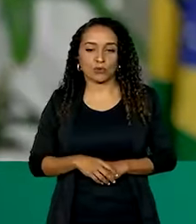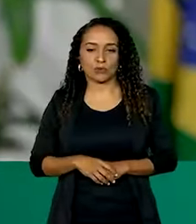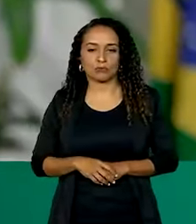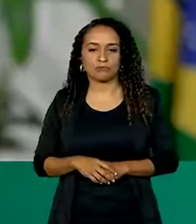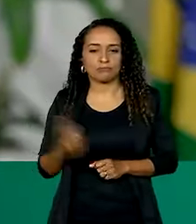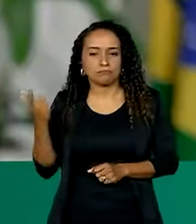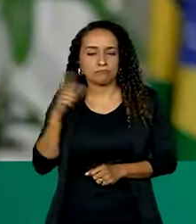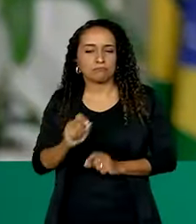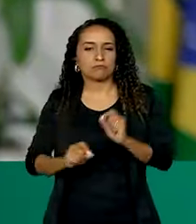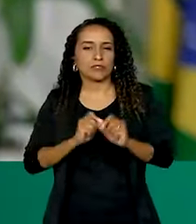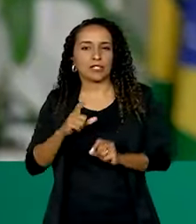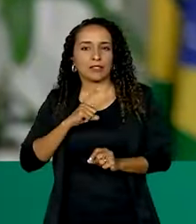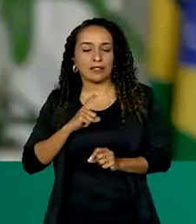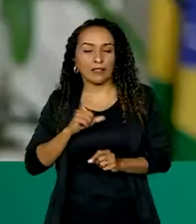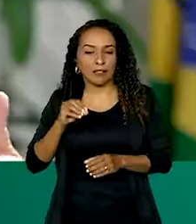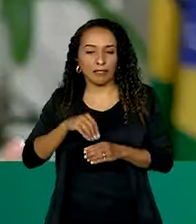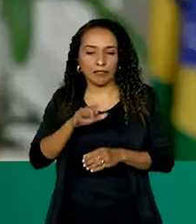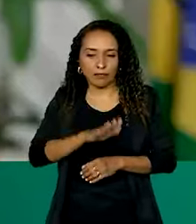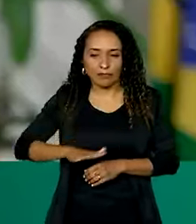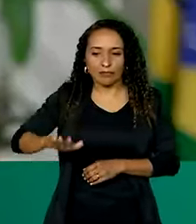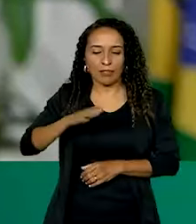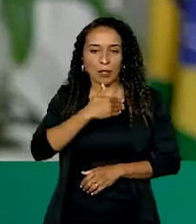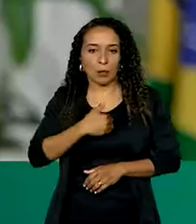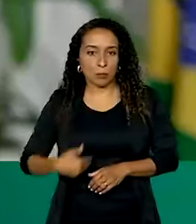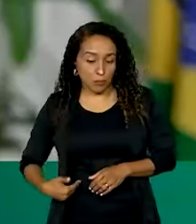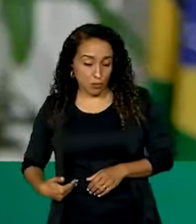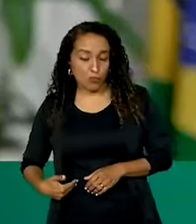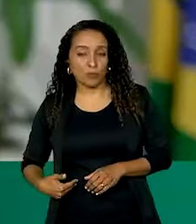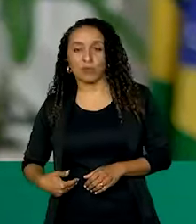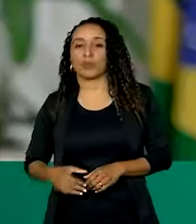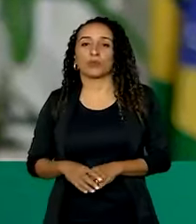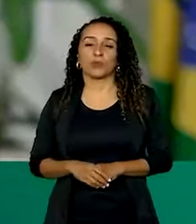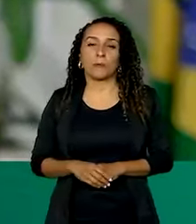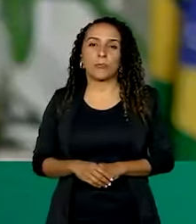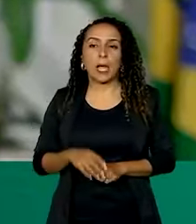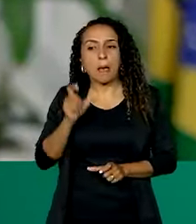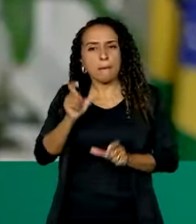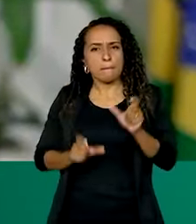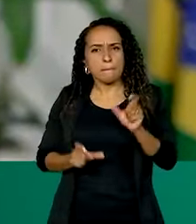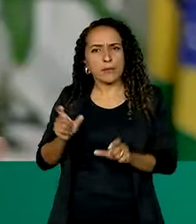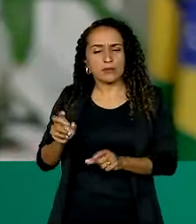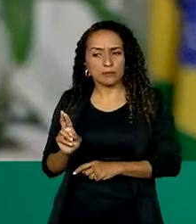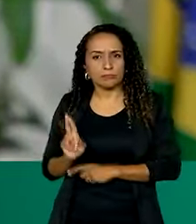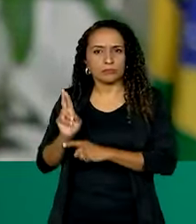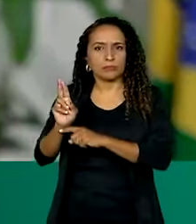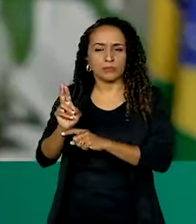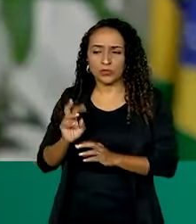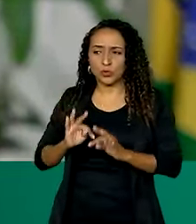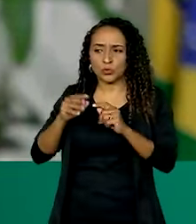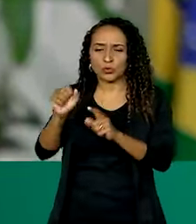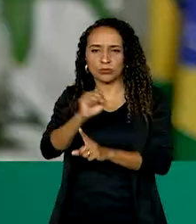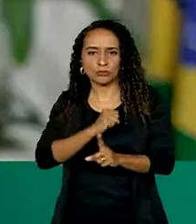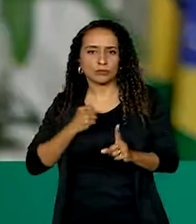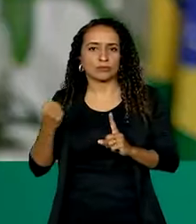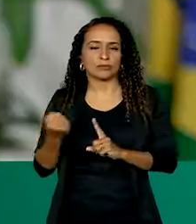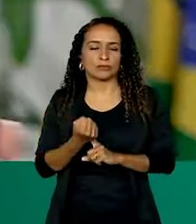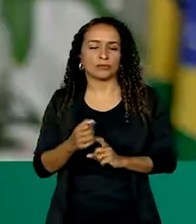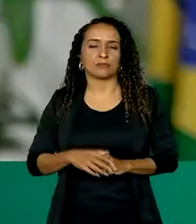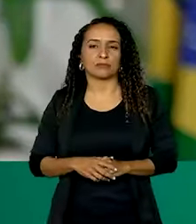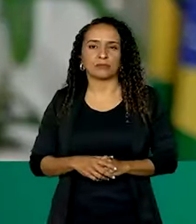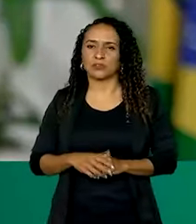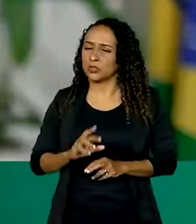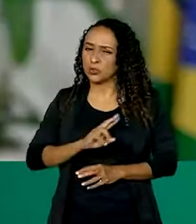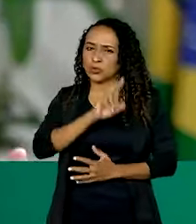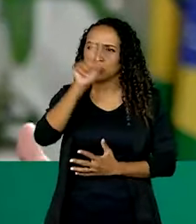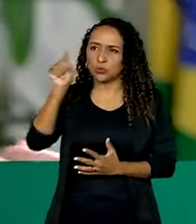conseguir ter, dentro do setor público brasileiro, sendo servidor público brasileiro, pessoas que representem toda a sociedade brasileira, representem